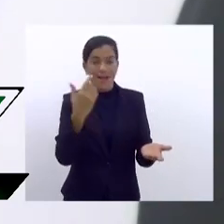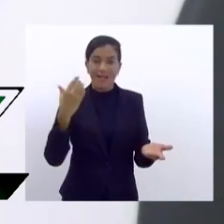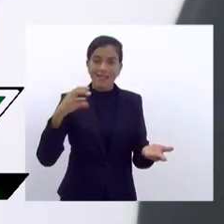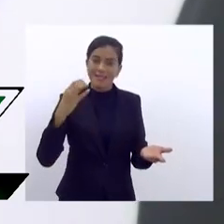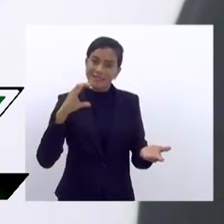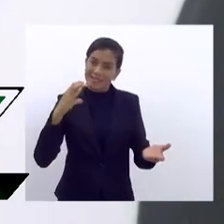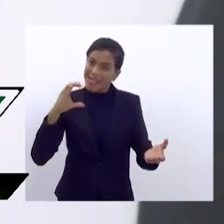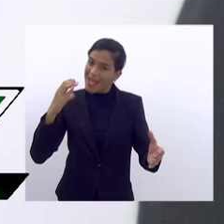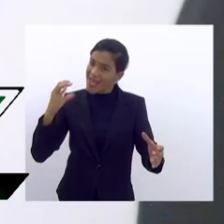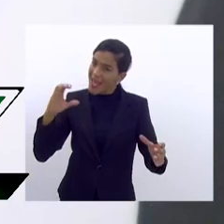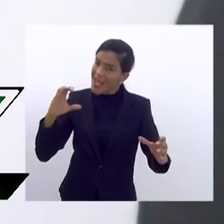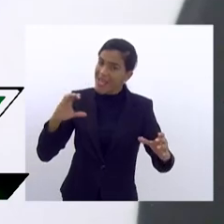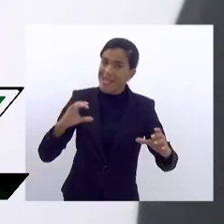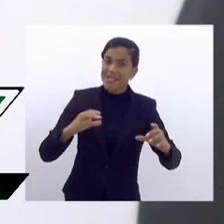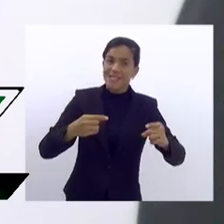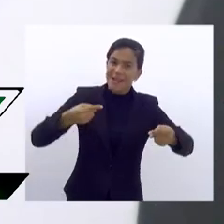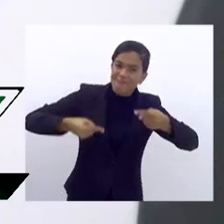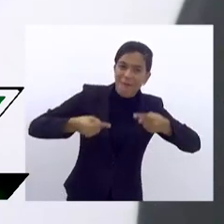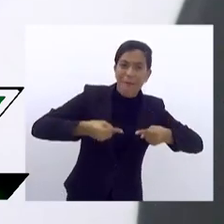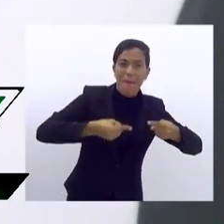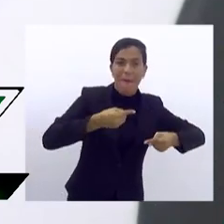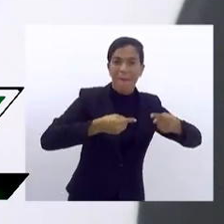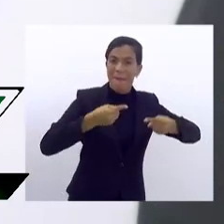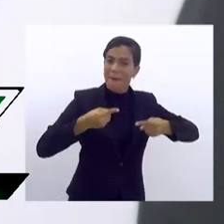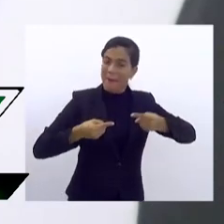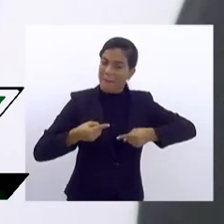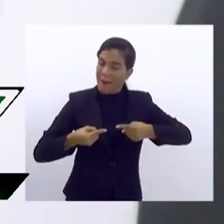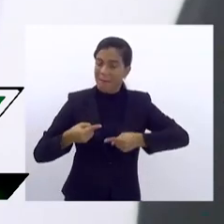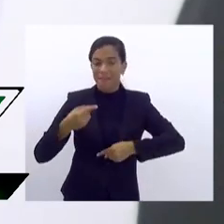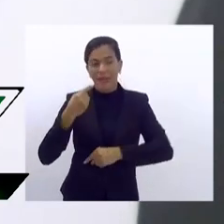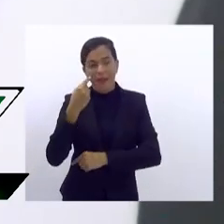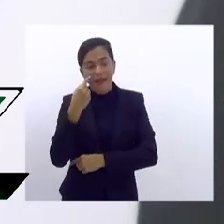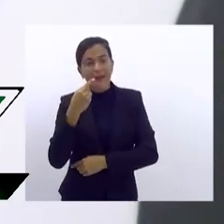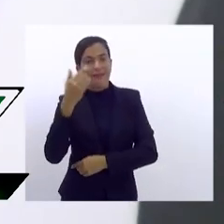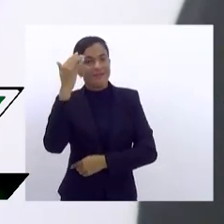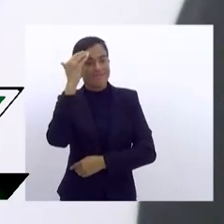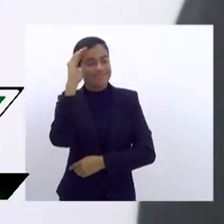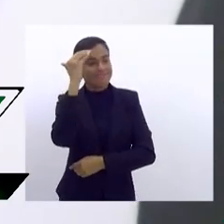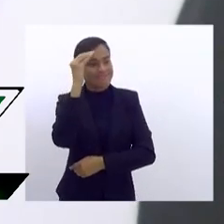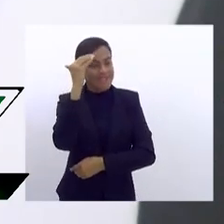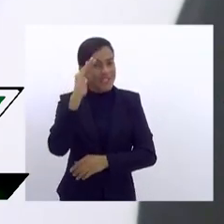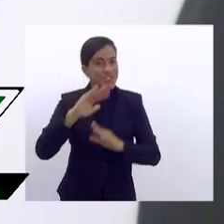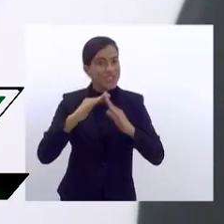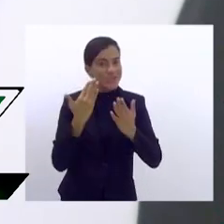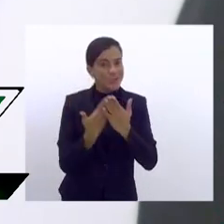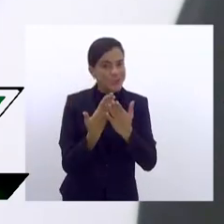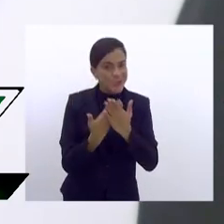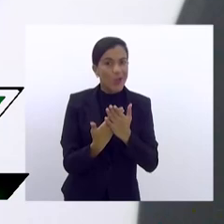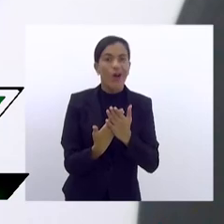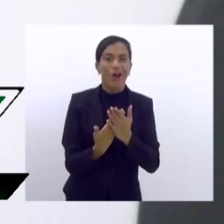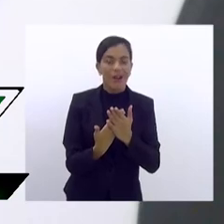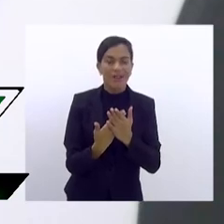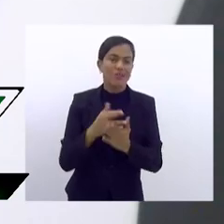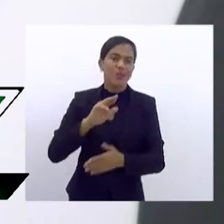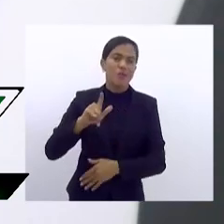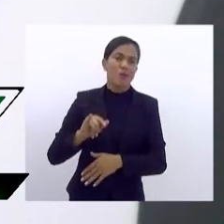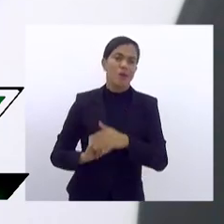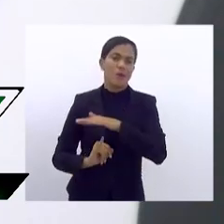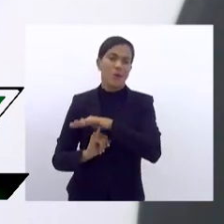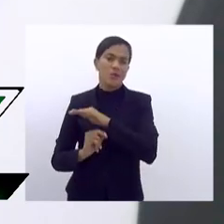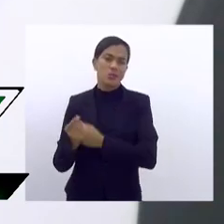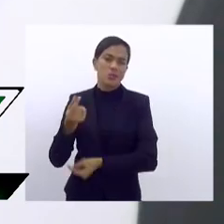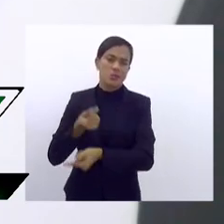se aproximando desse debate quando a gente começa a entender que escola presidente não é uma instituição